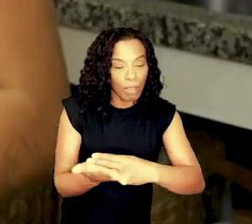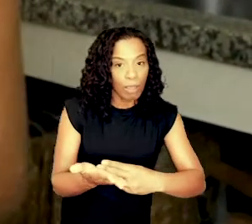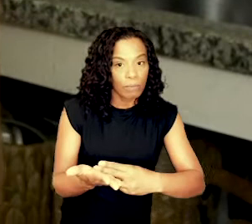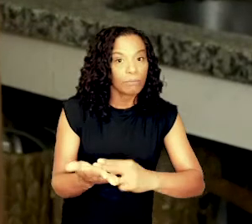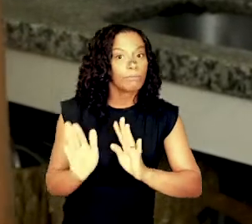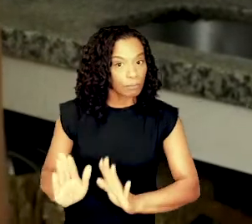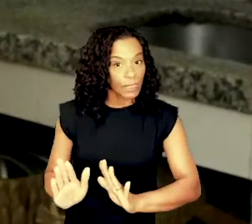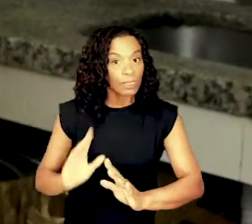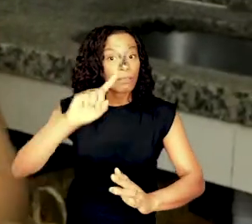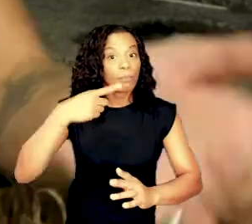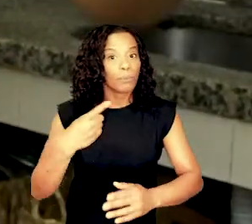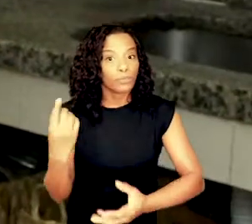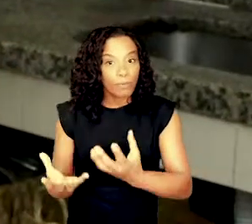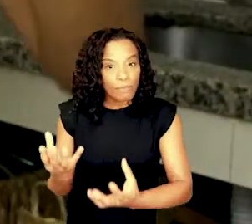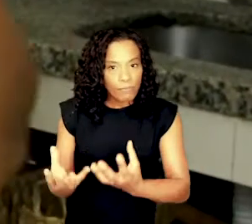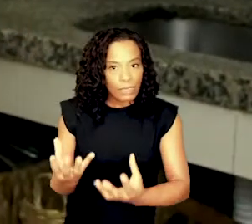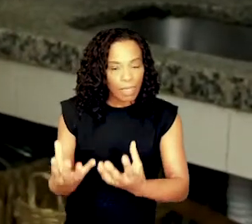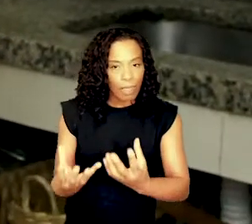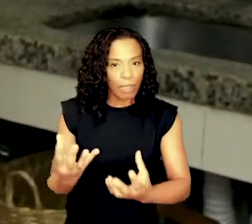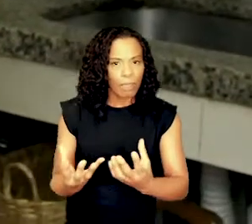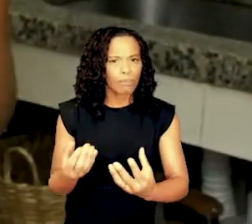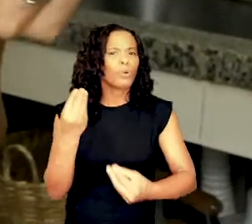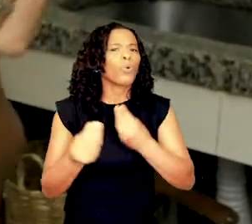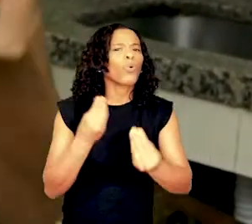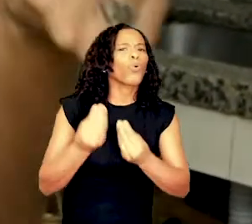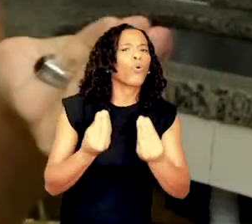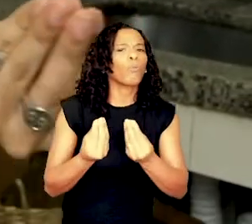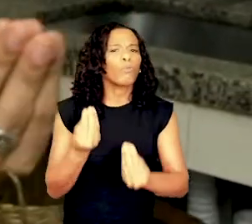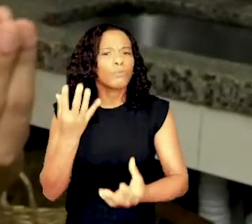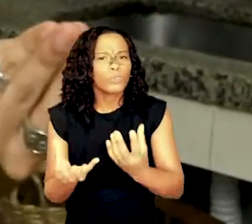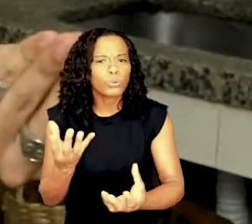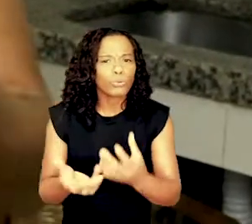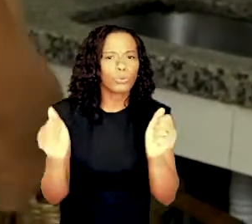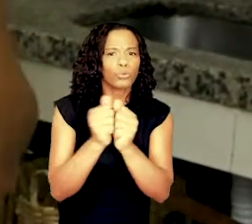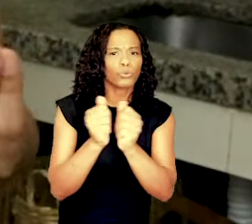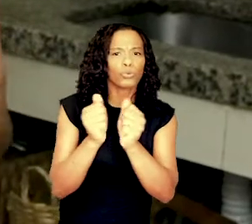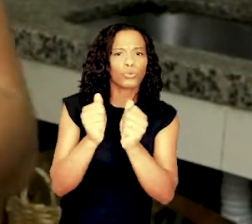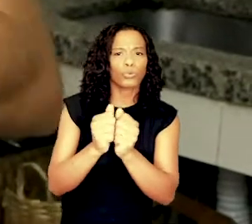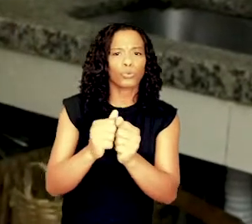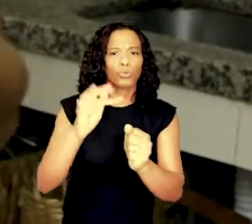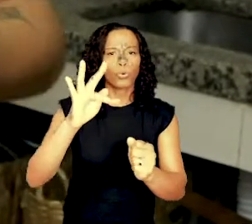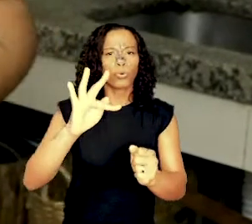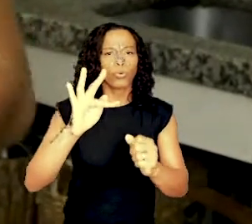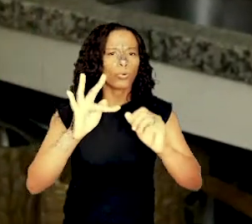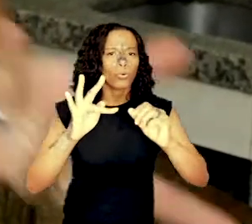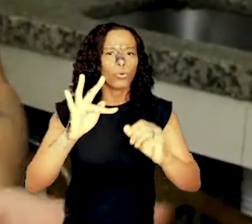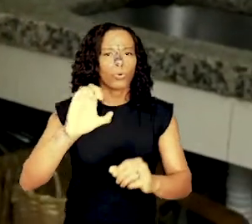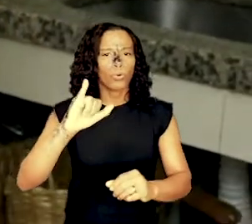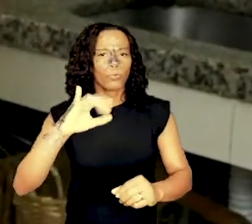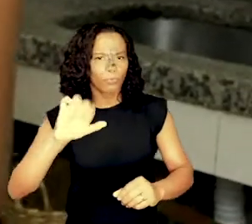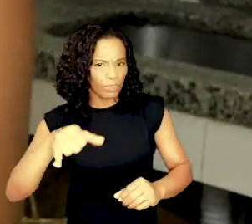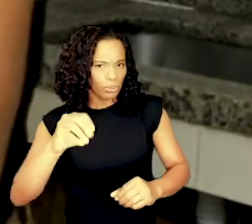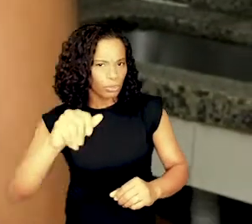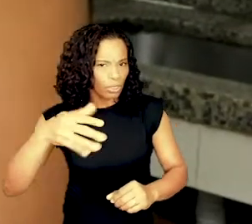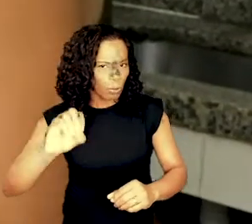cubinhos agora, porque a gente vai levar para fritar. Por que que não é ter uma fritura no meio do feijão tropeiro, né? Não, a gente tá falando de feijão tropeiro, então vamos usar um óleo, vamos fritar